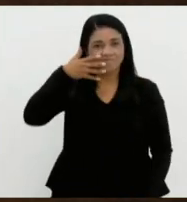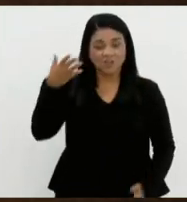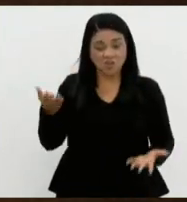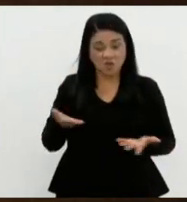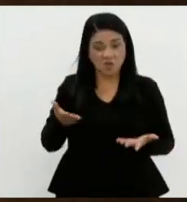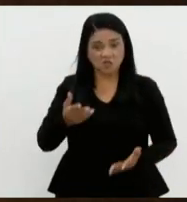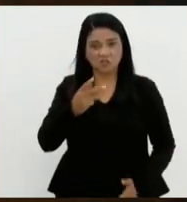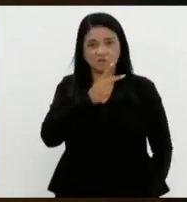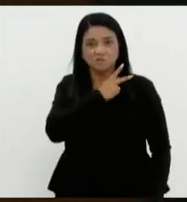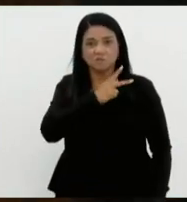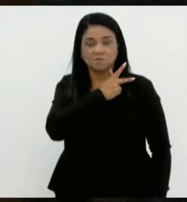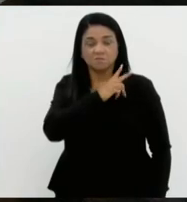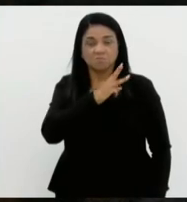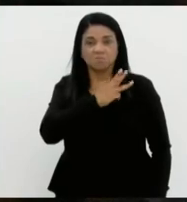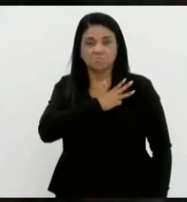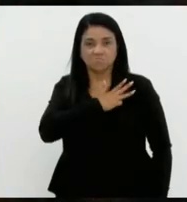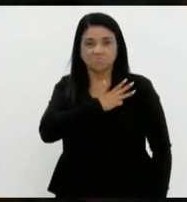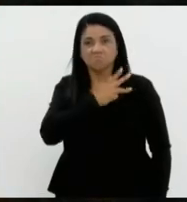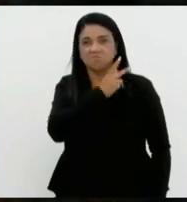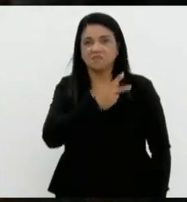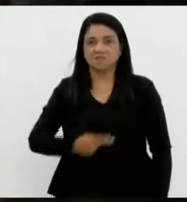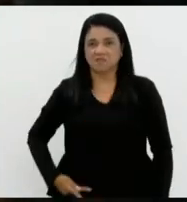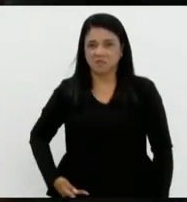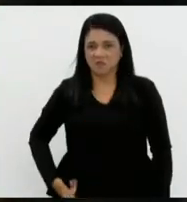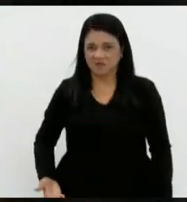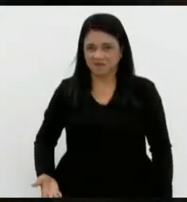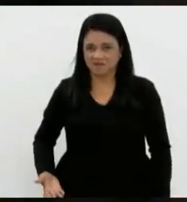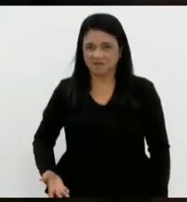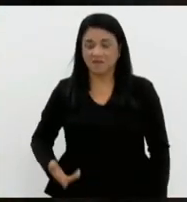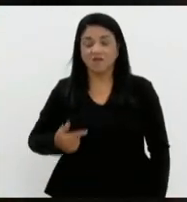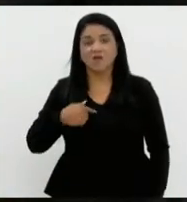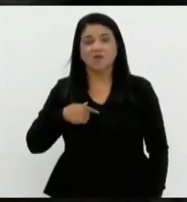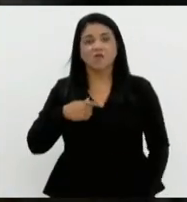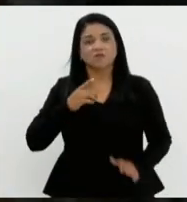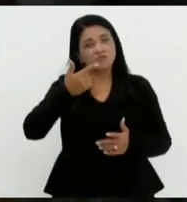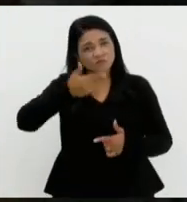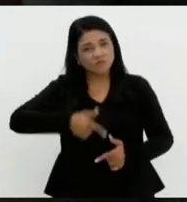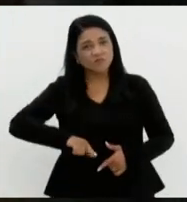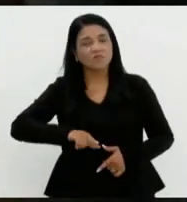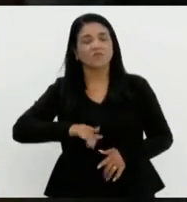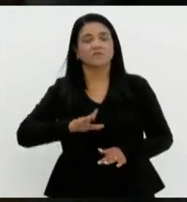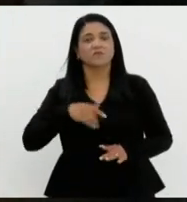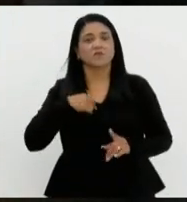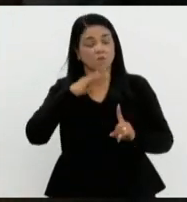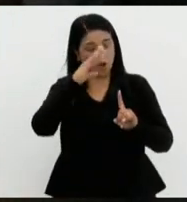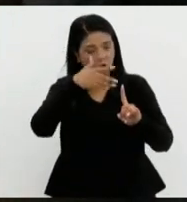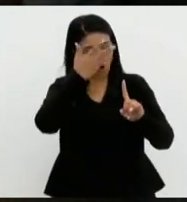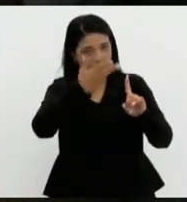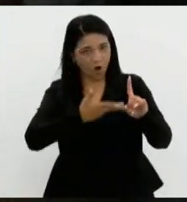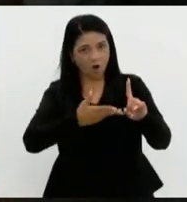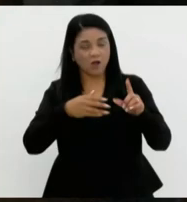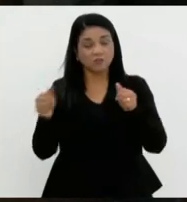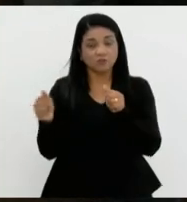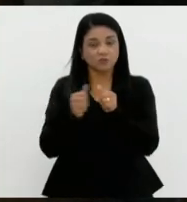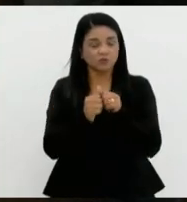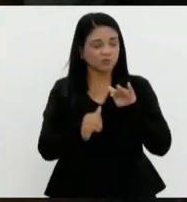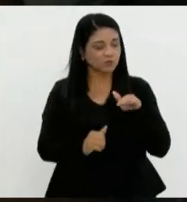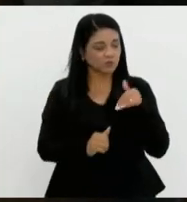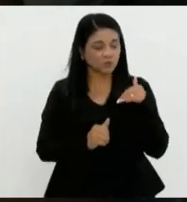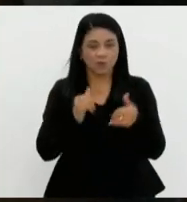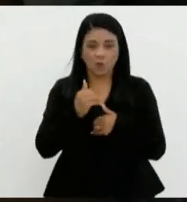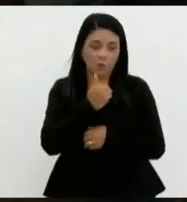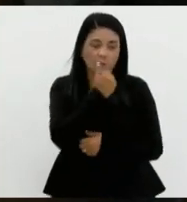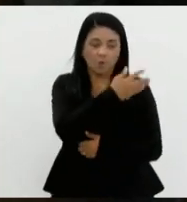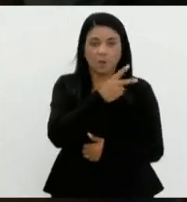da República. E aí eu quero fazer aqui mais uma vez, ontem eu tive a honra de estar ao lado do presidente Márcio Shen, que é